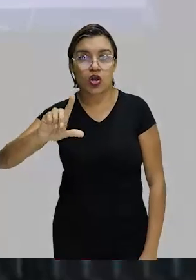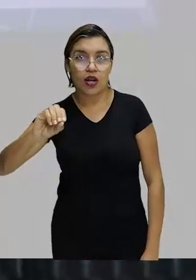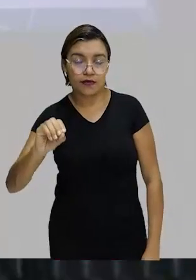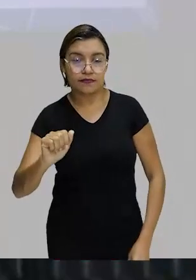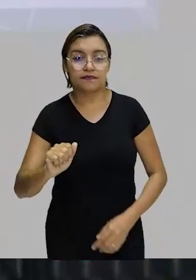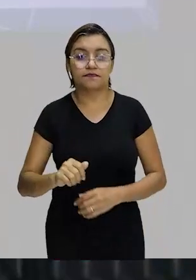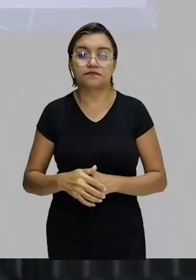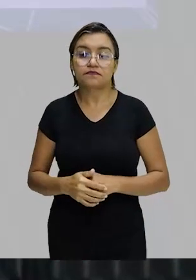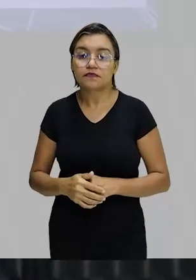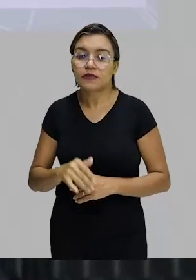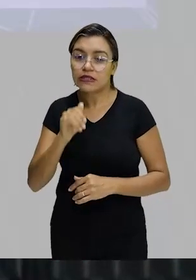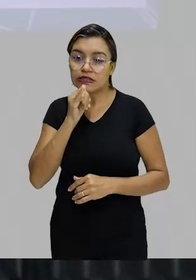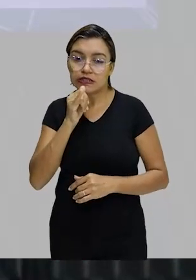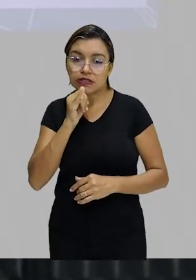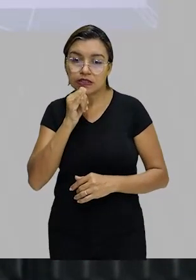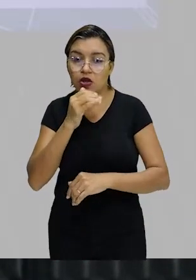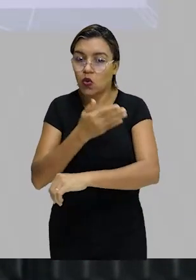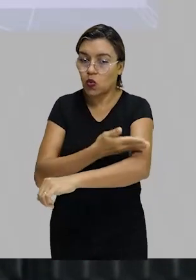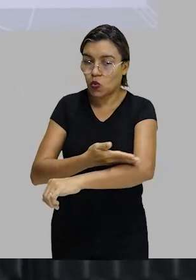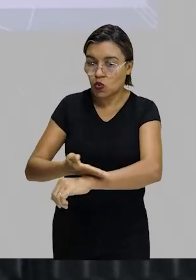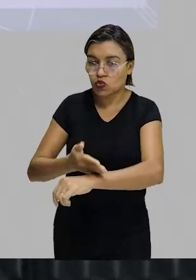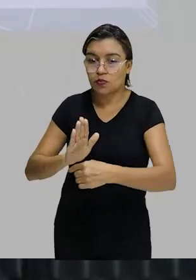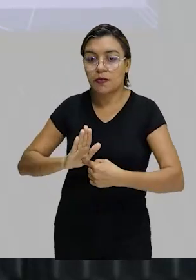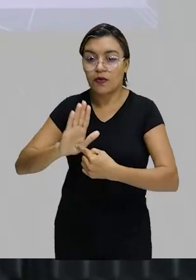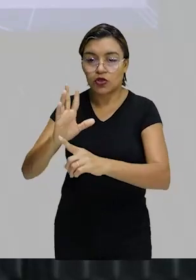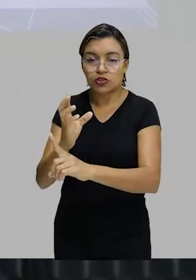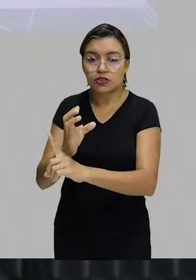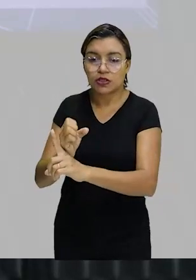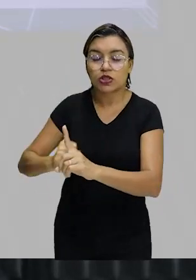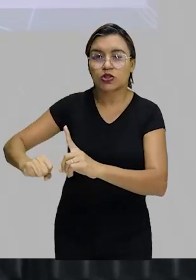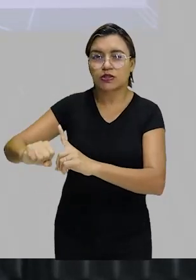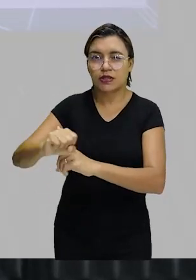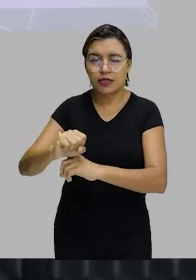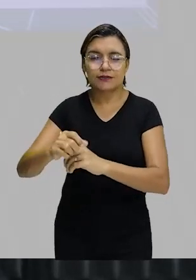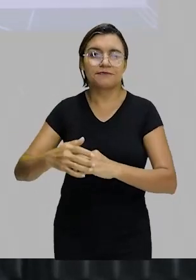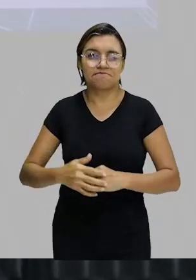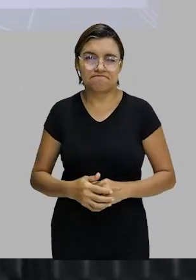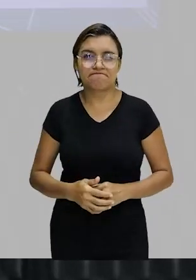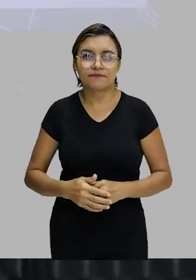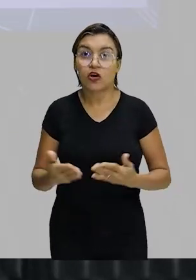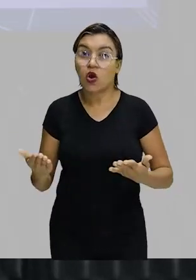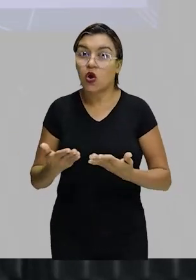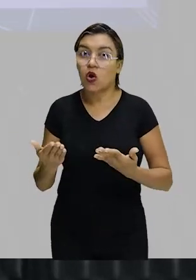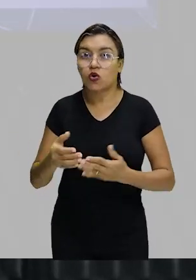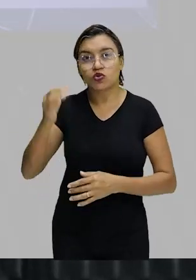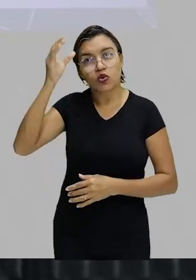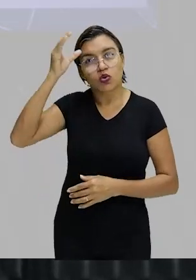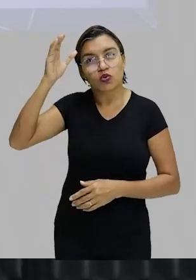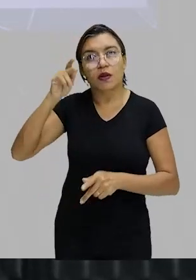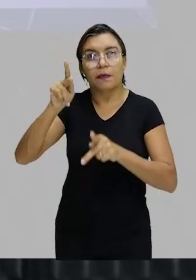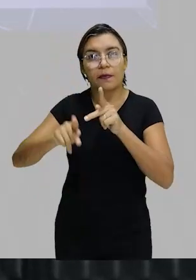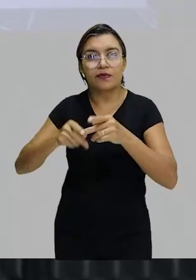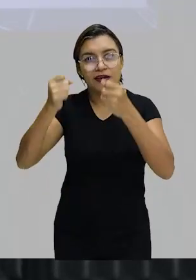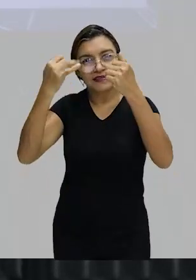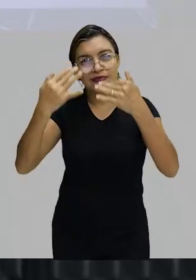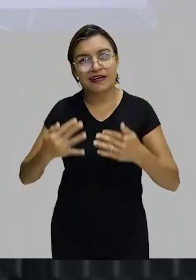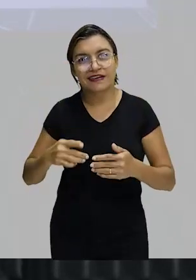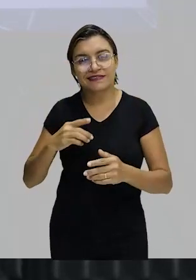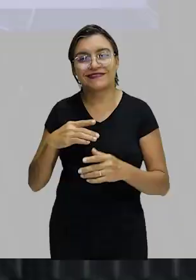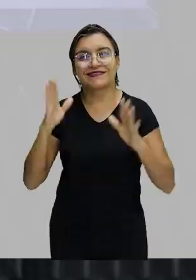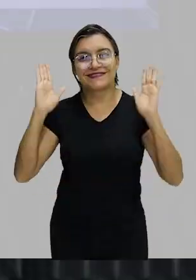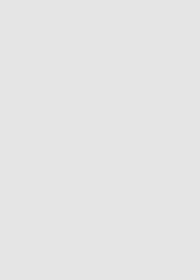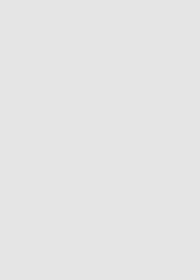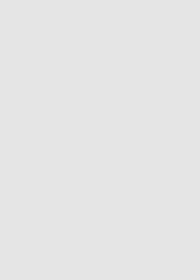esse costume é retratado na sociedade. Pessoal, hoje nós falamos de cultura popular. Até a próxima e bye bye.